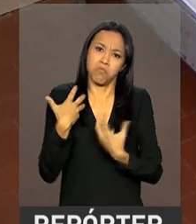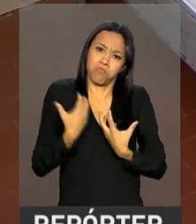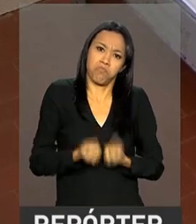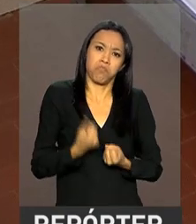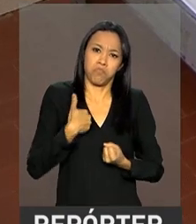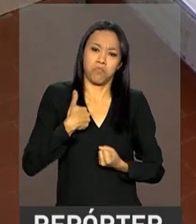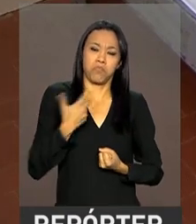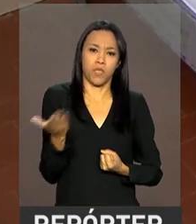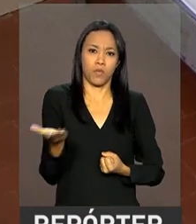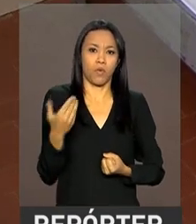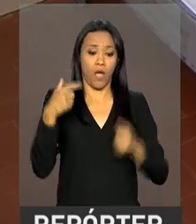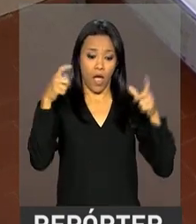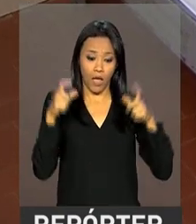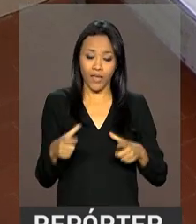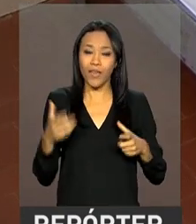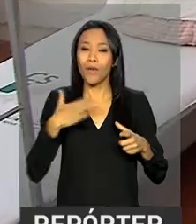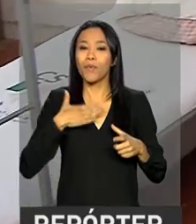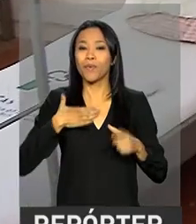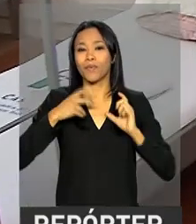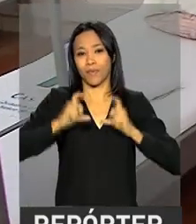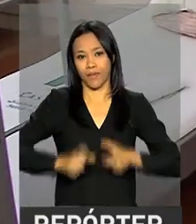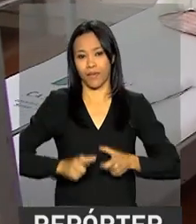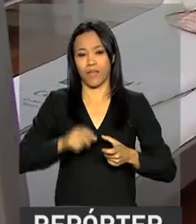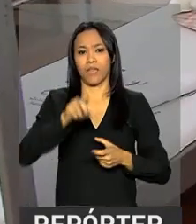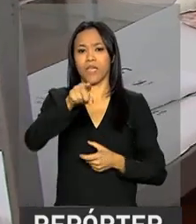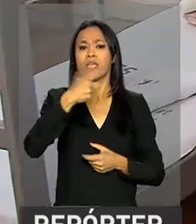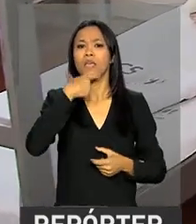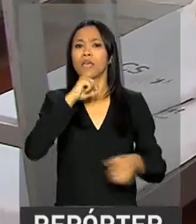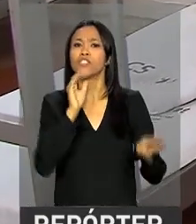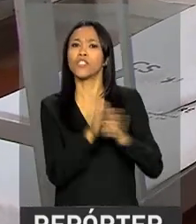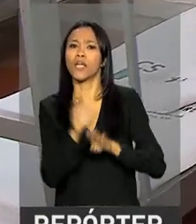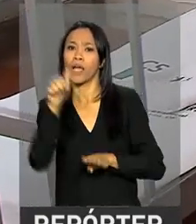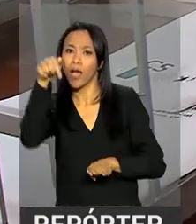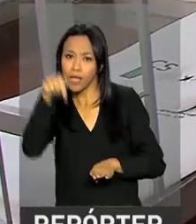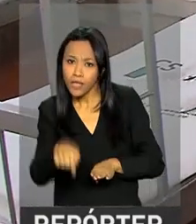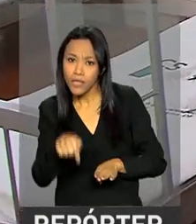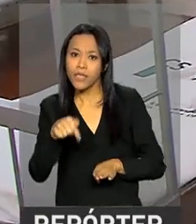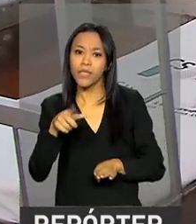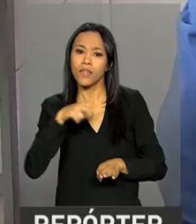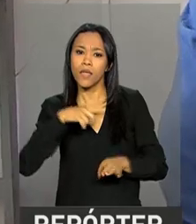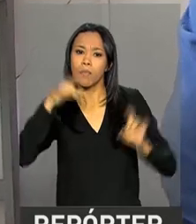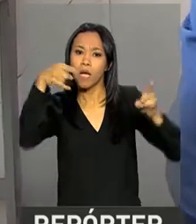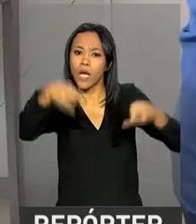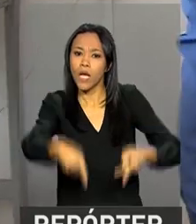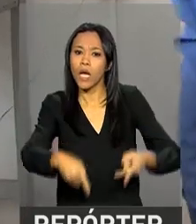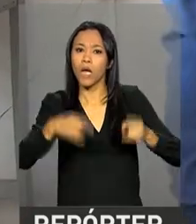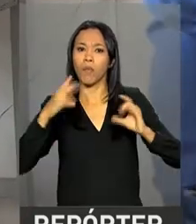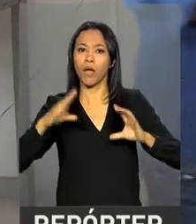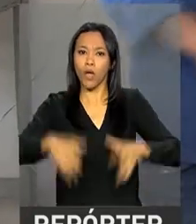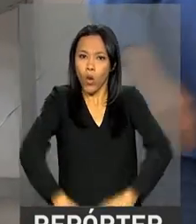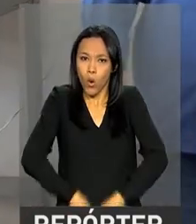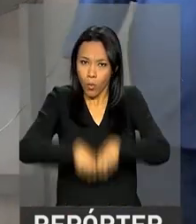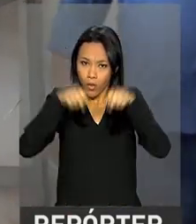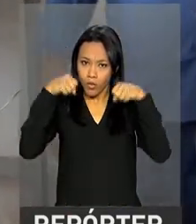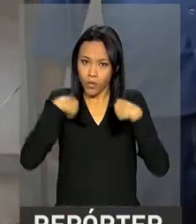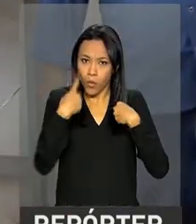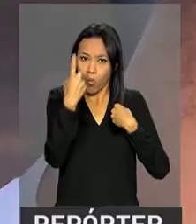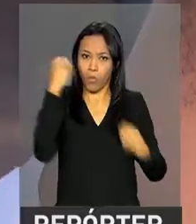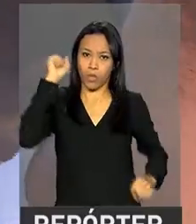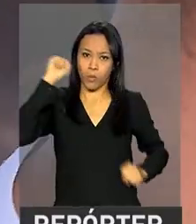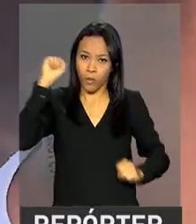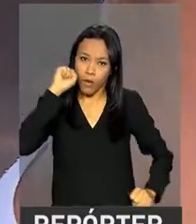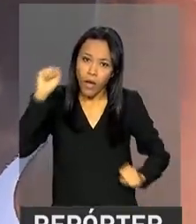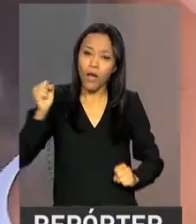recebido. Aqui é o meu cantinho. Quem chega por aqui recebe uma cama, cobertor, uma toalha para o